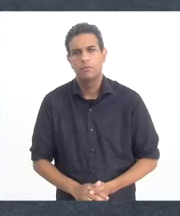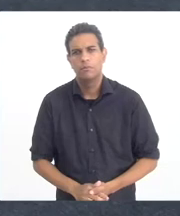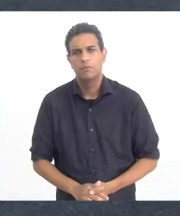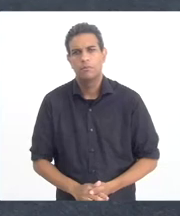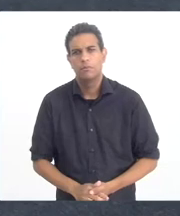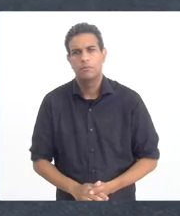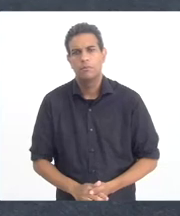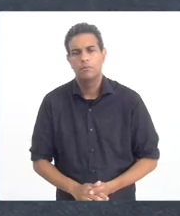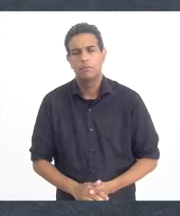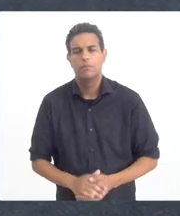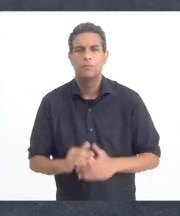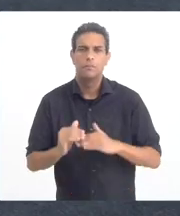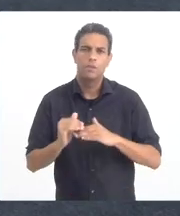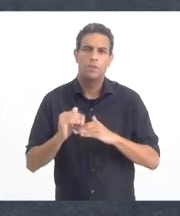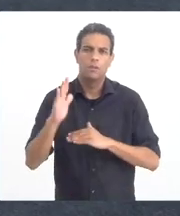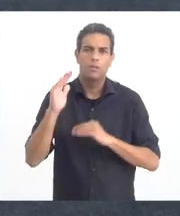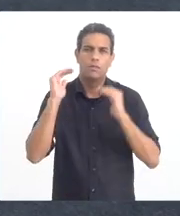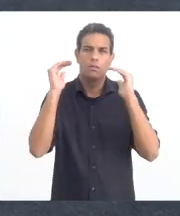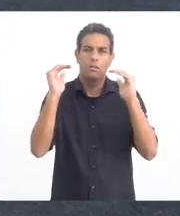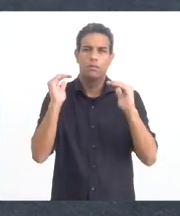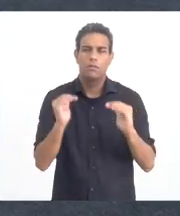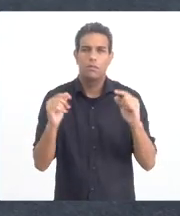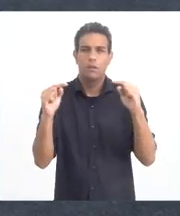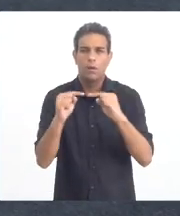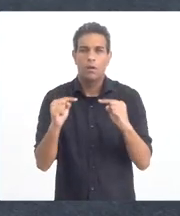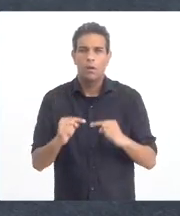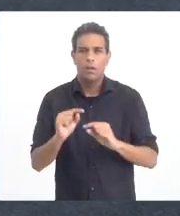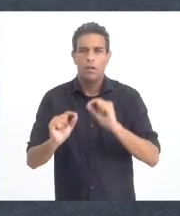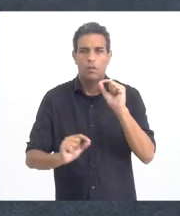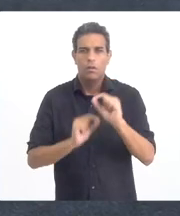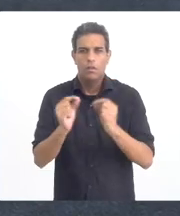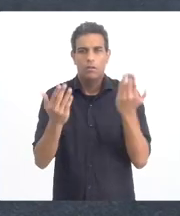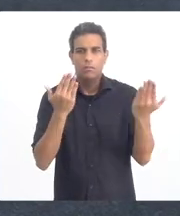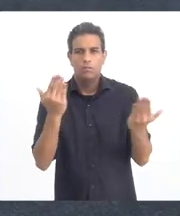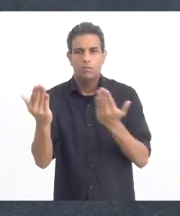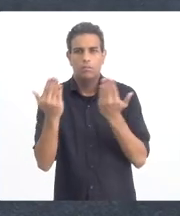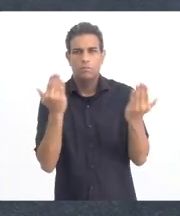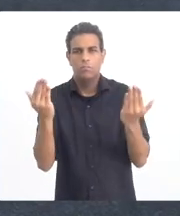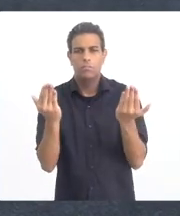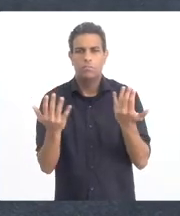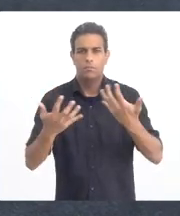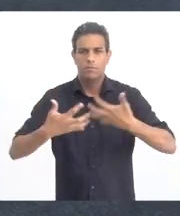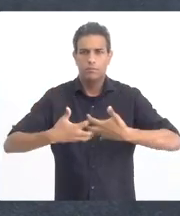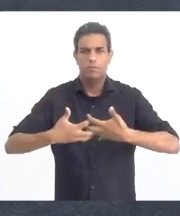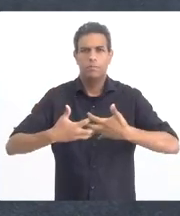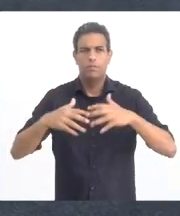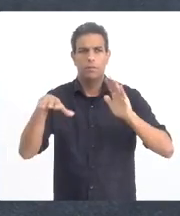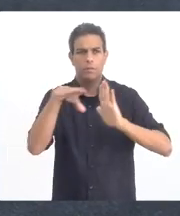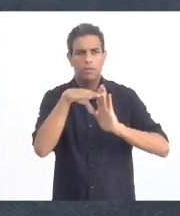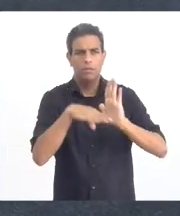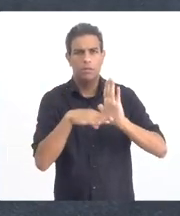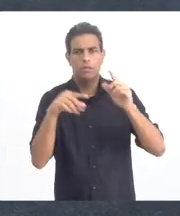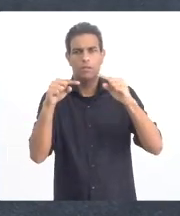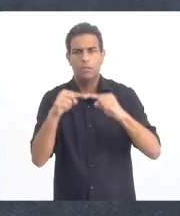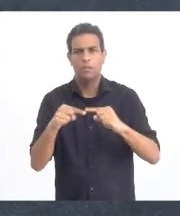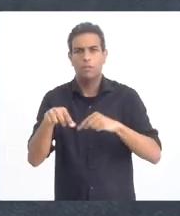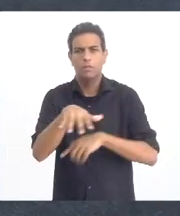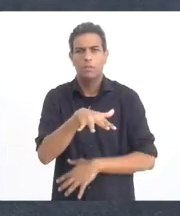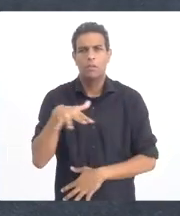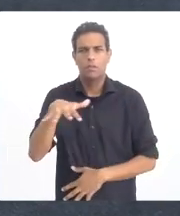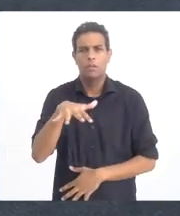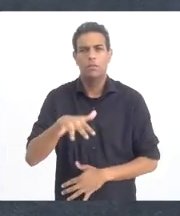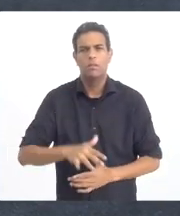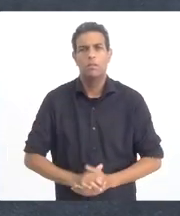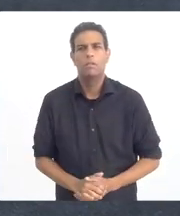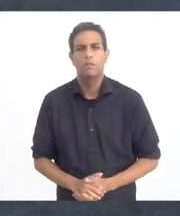Onde o aumento, eu fiz uma comparação só de um coronel com um soldado.